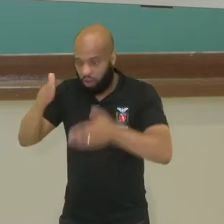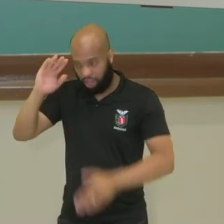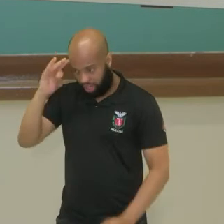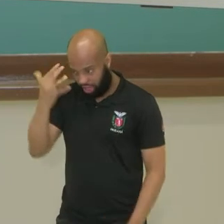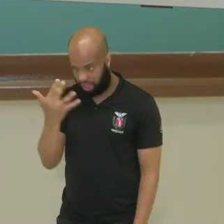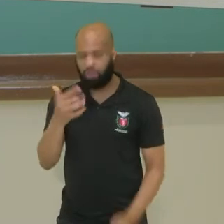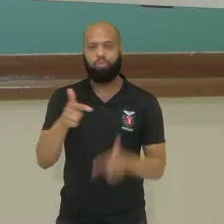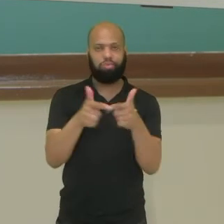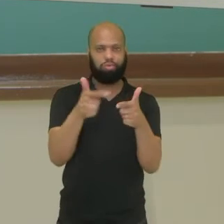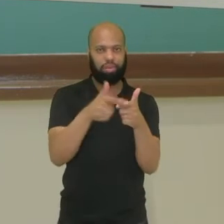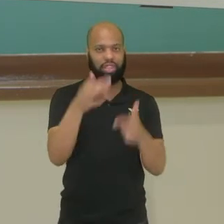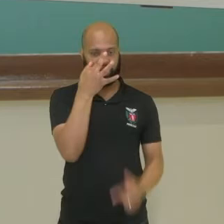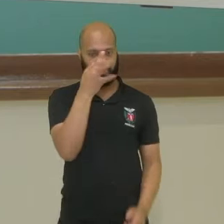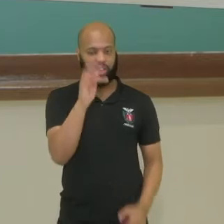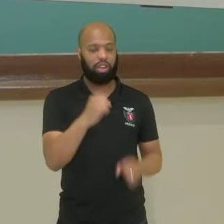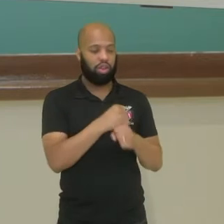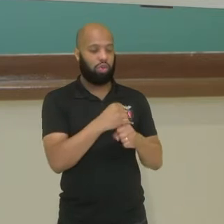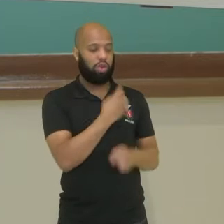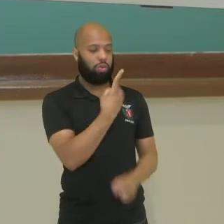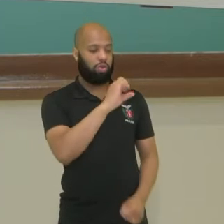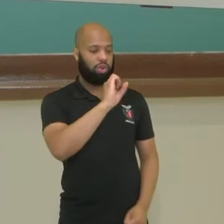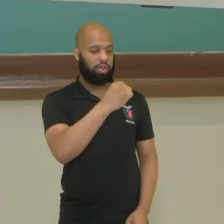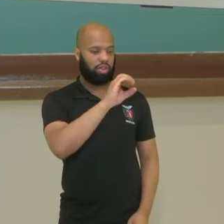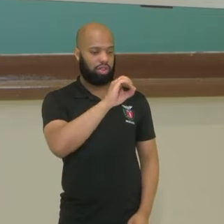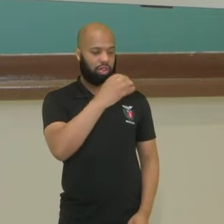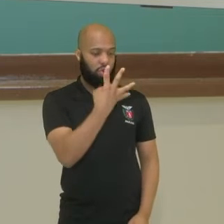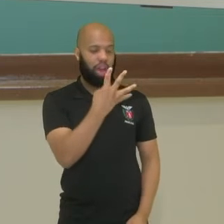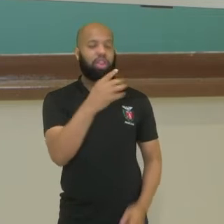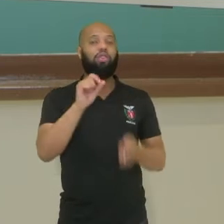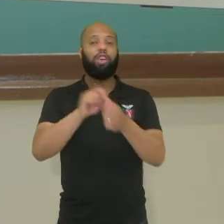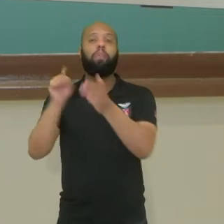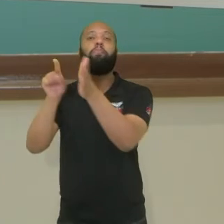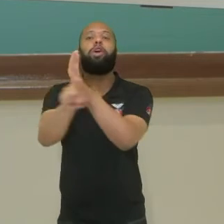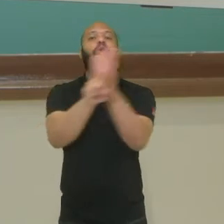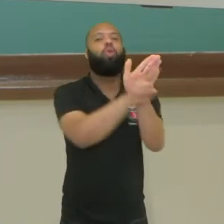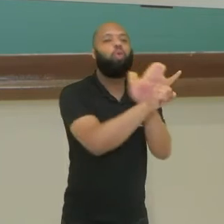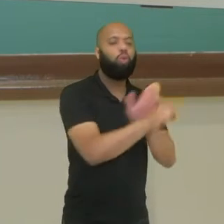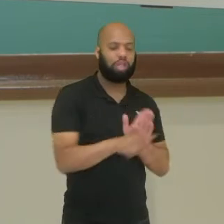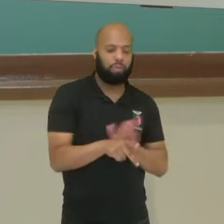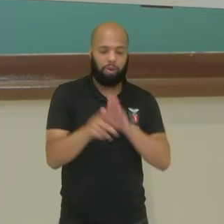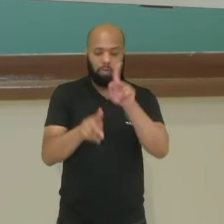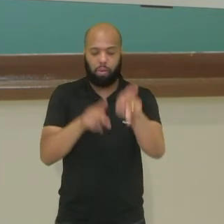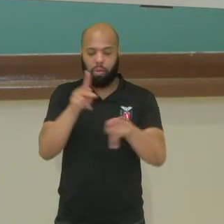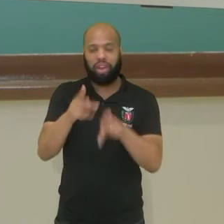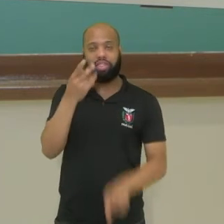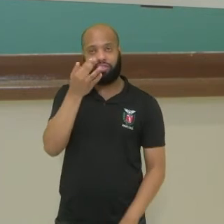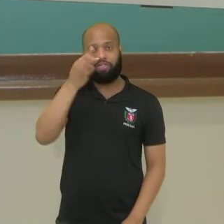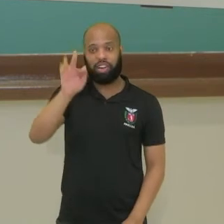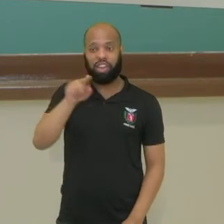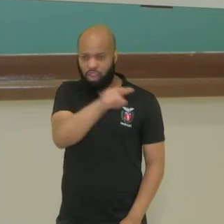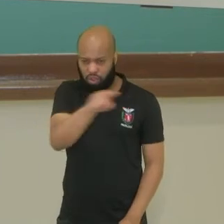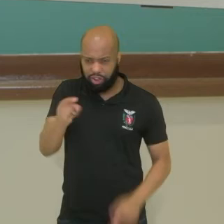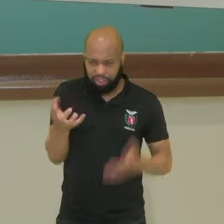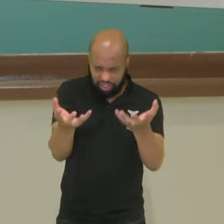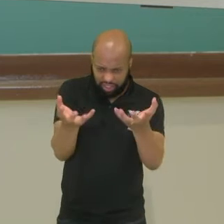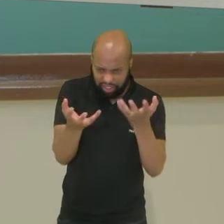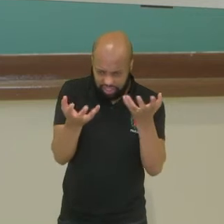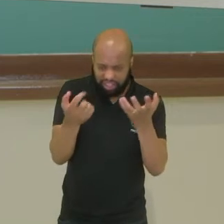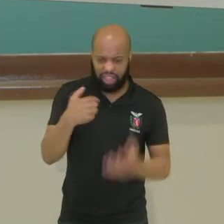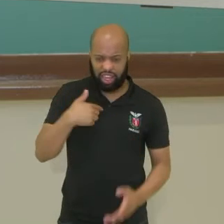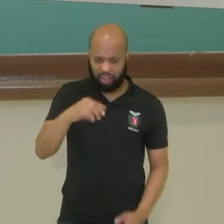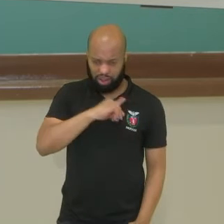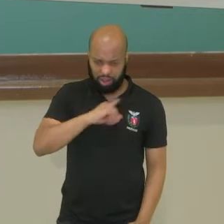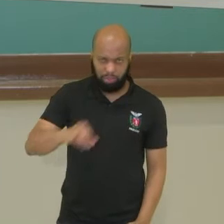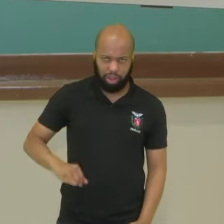França. Em 1804, ele então realiza um plebiscito, ele pergunta aos franceses se os franceses o desejam